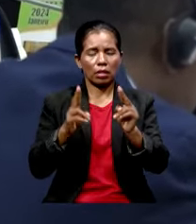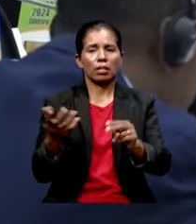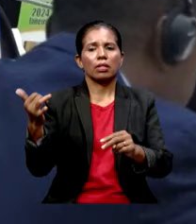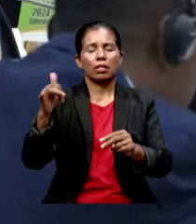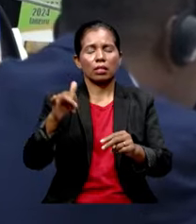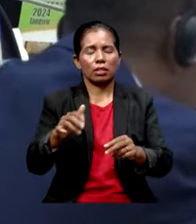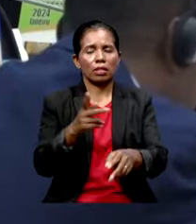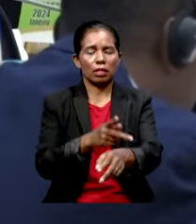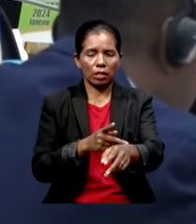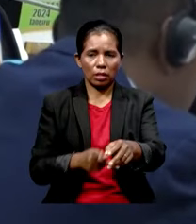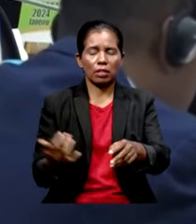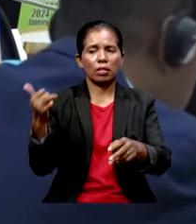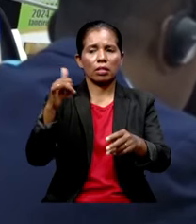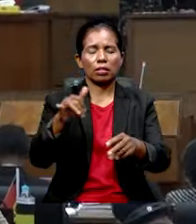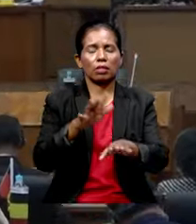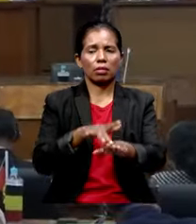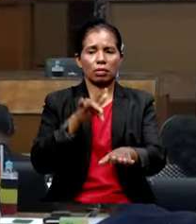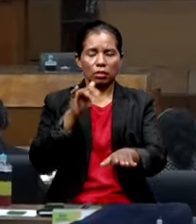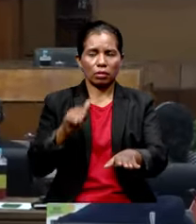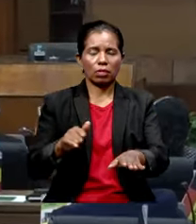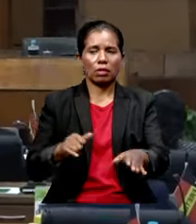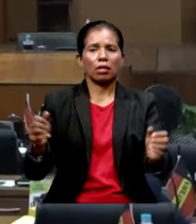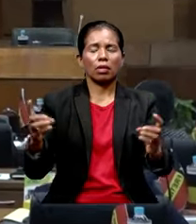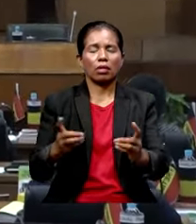nebe kanek no sira nebe afetado